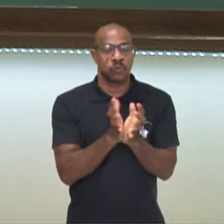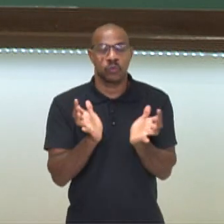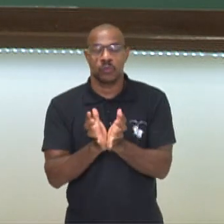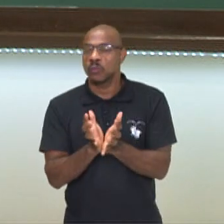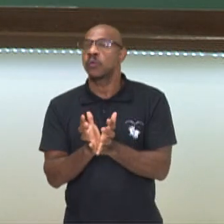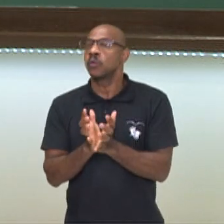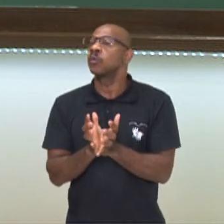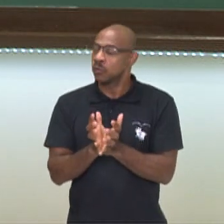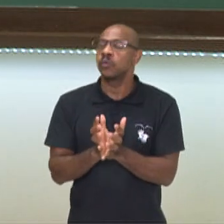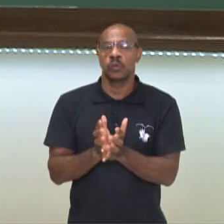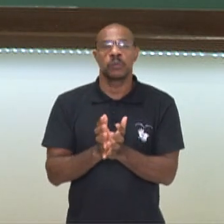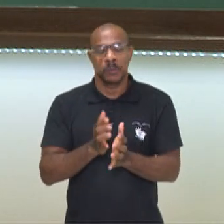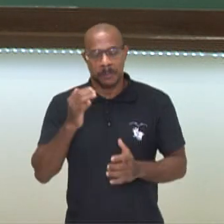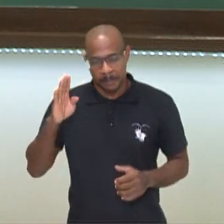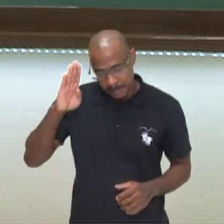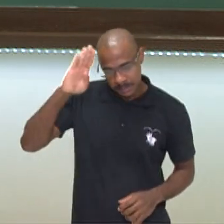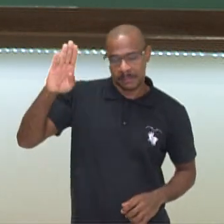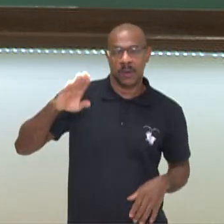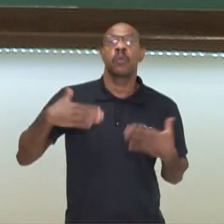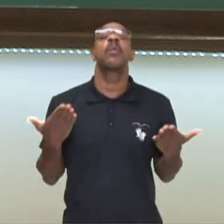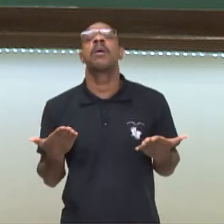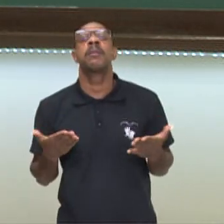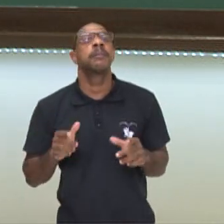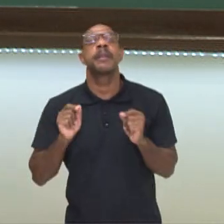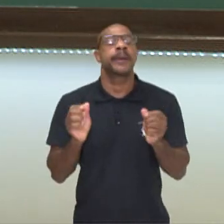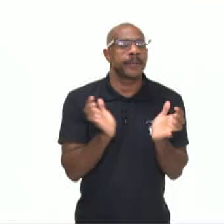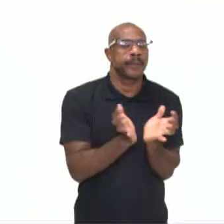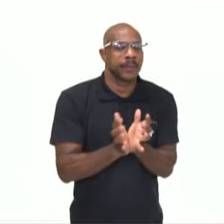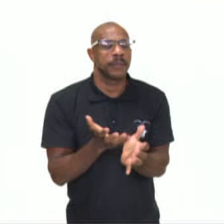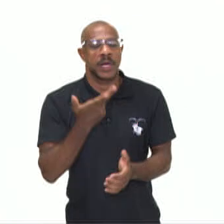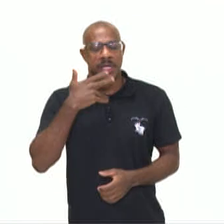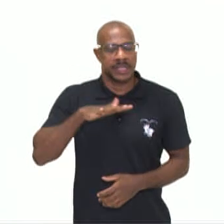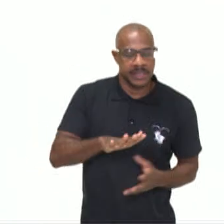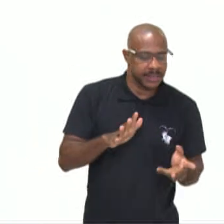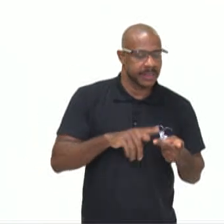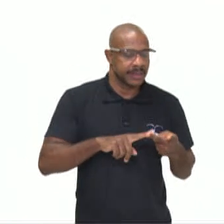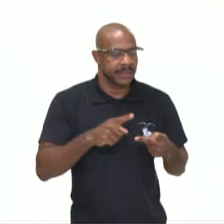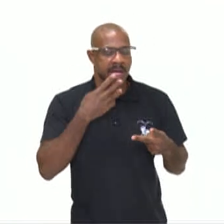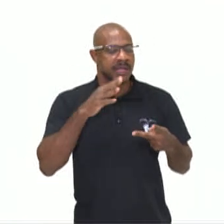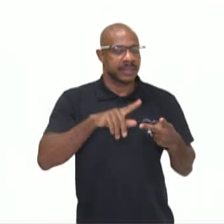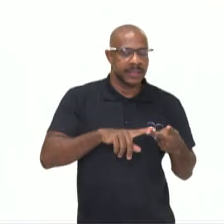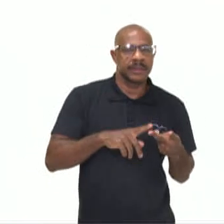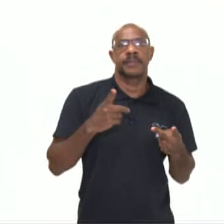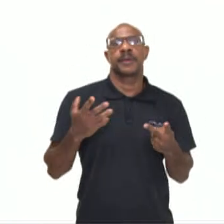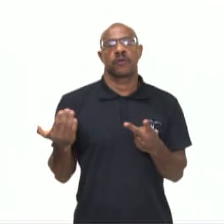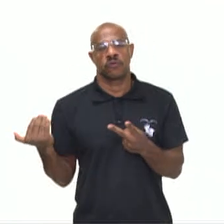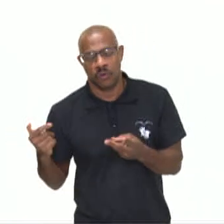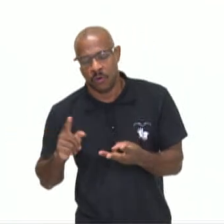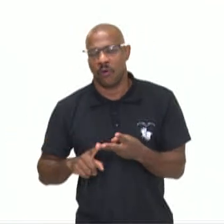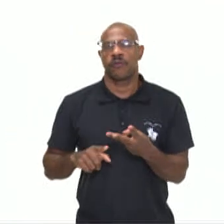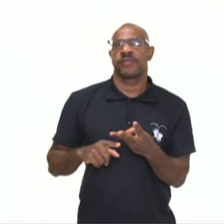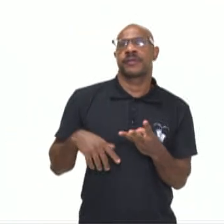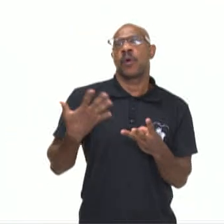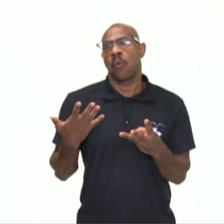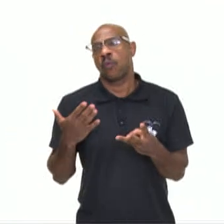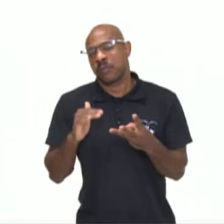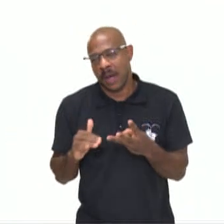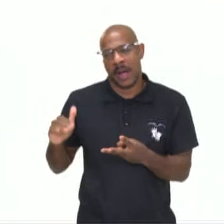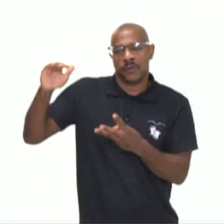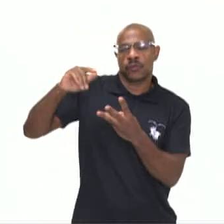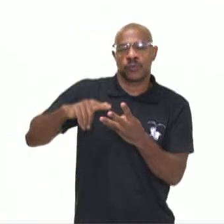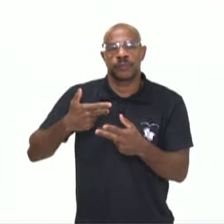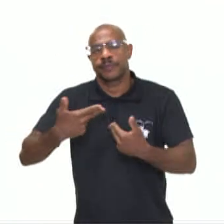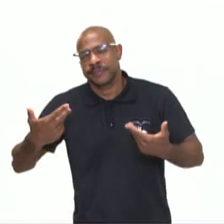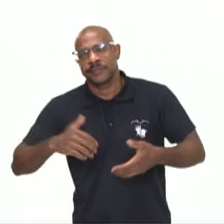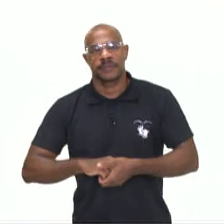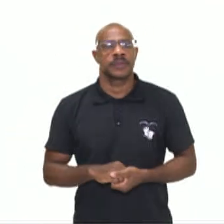sempre em quem vai ler, para quem que você quer falar. Uma revista de negócios, por exemplo, não aceita gírias. Já em uma